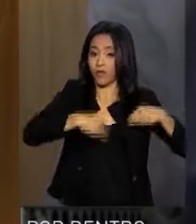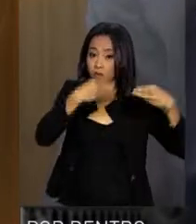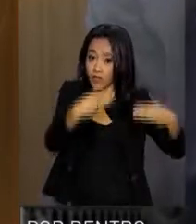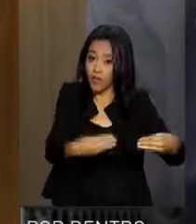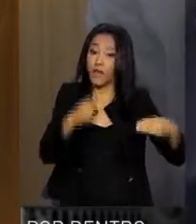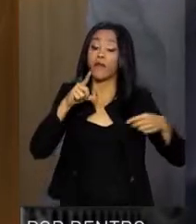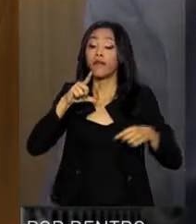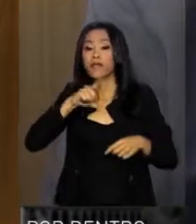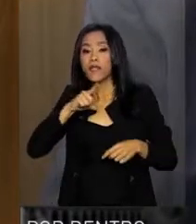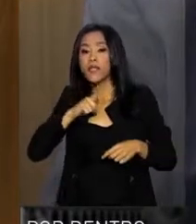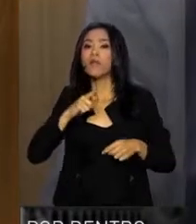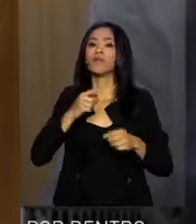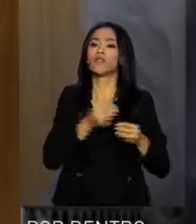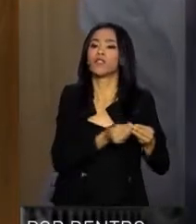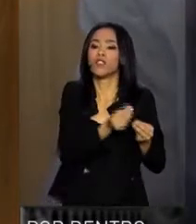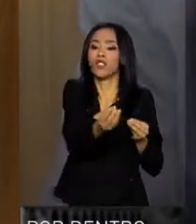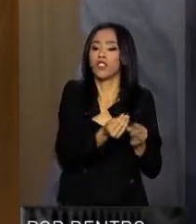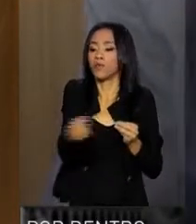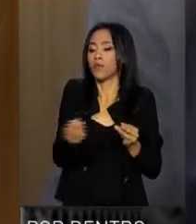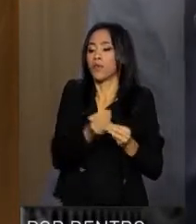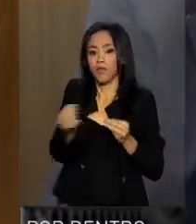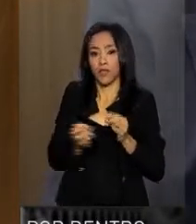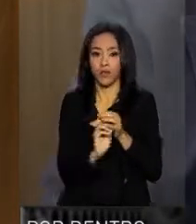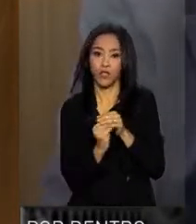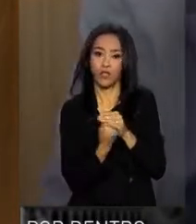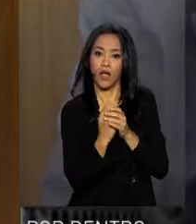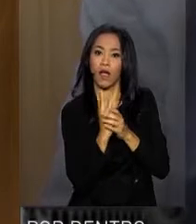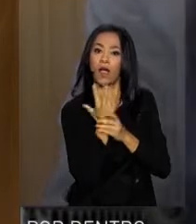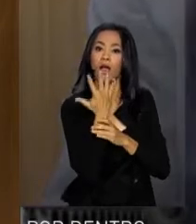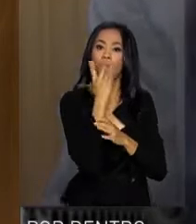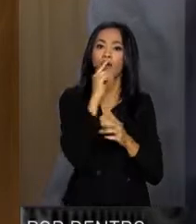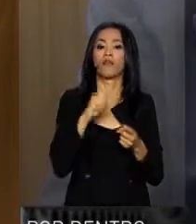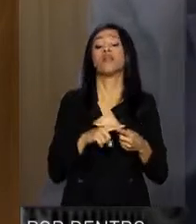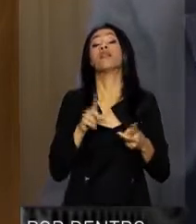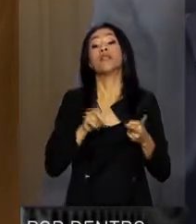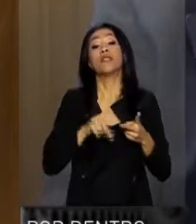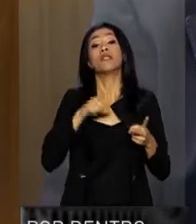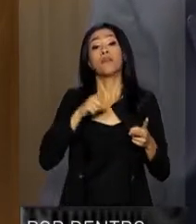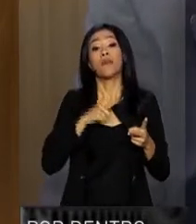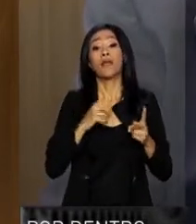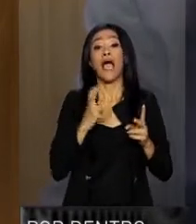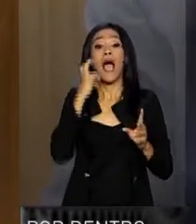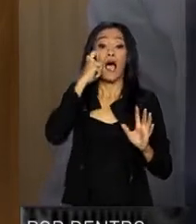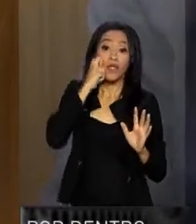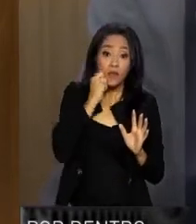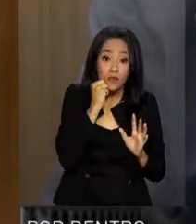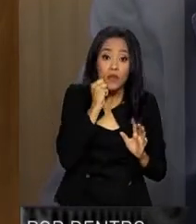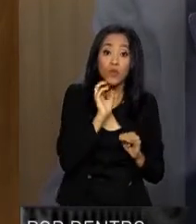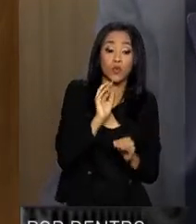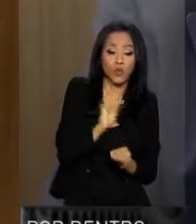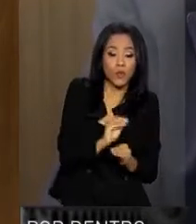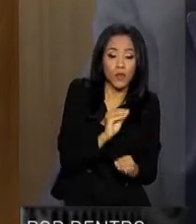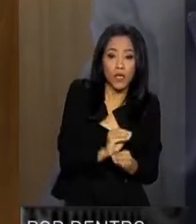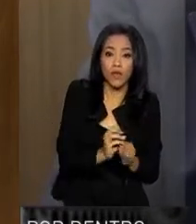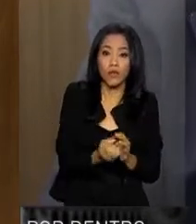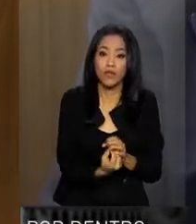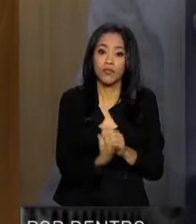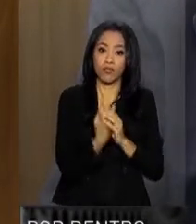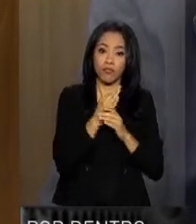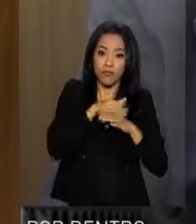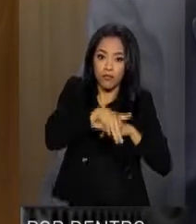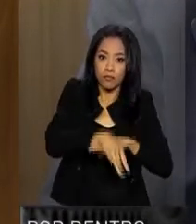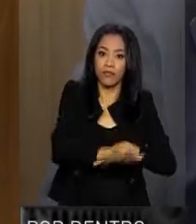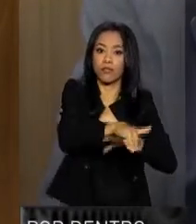de mudas nós temos a adoção de nascentes a revitalização de nascentes esses programas eles